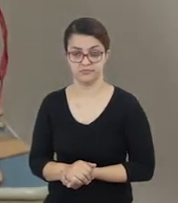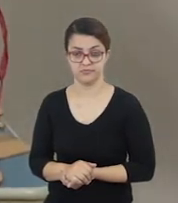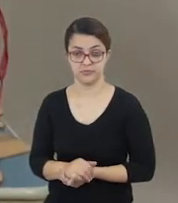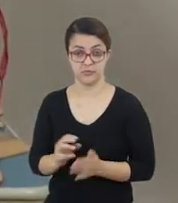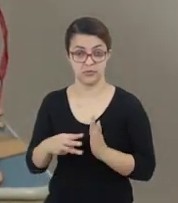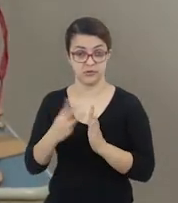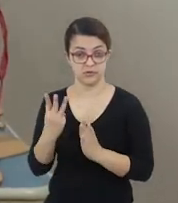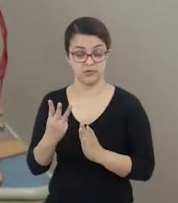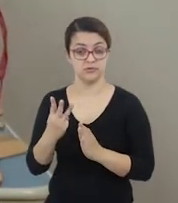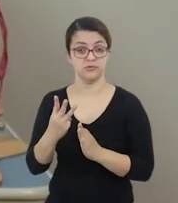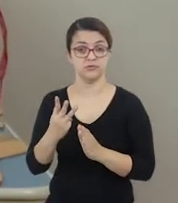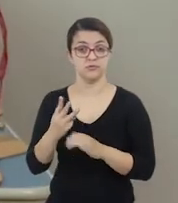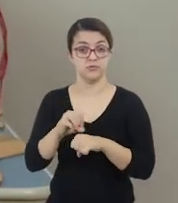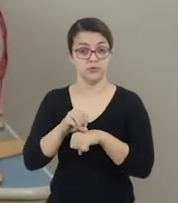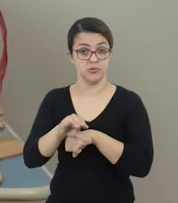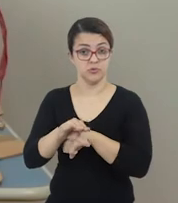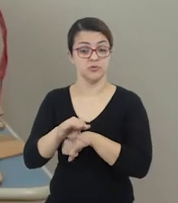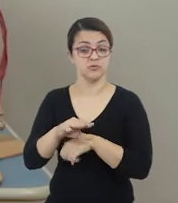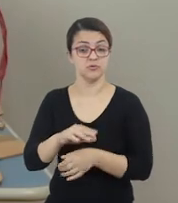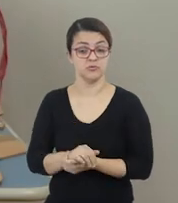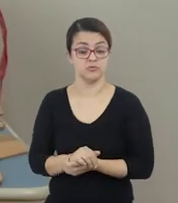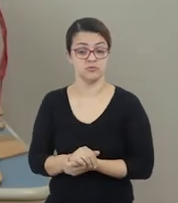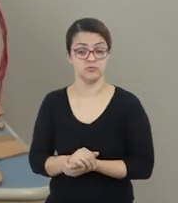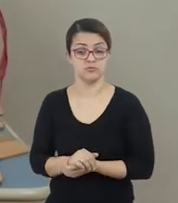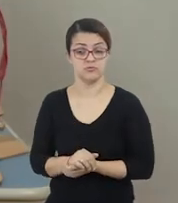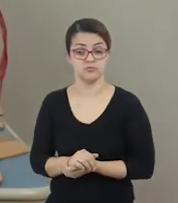é a nossa